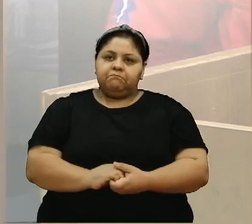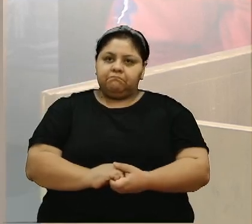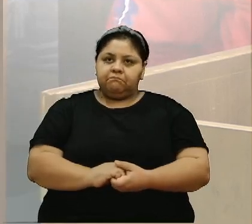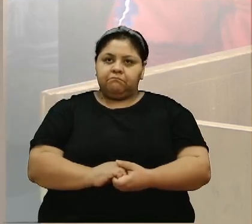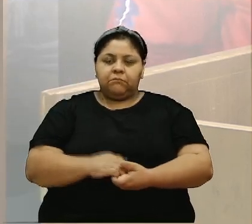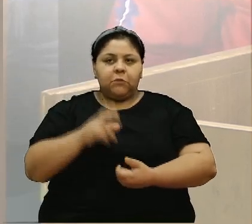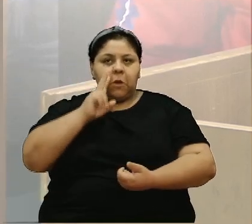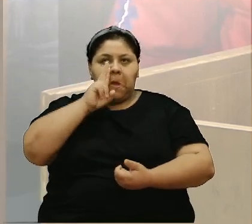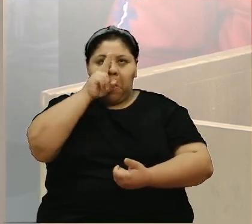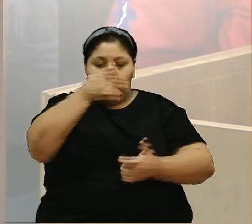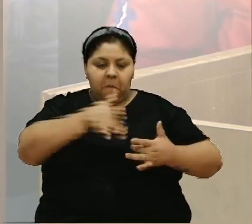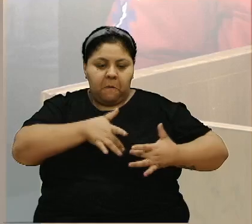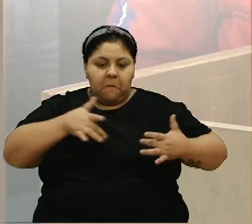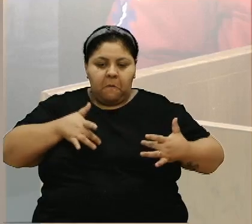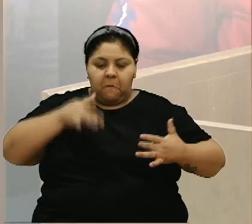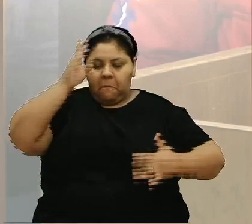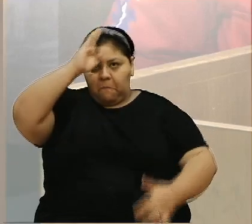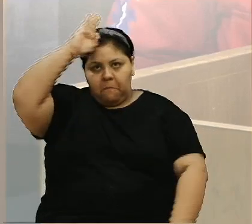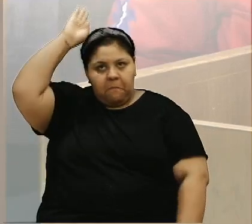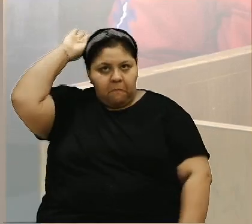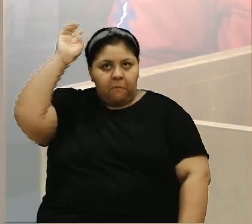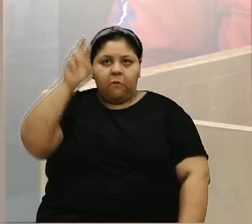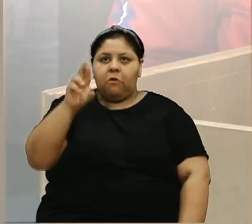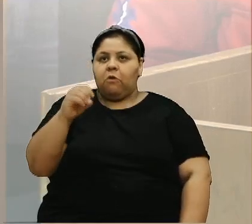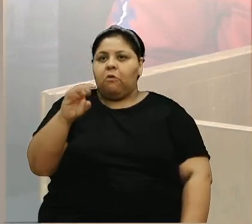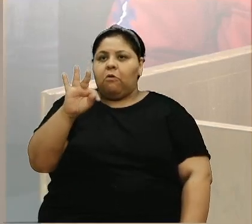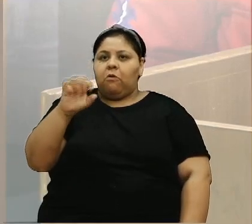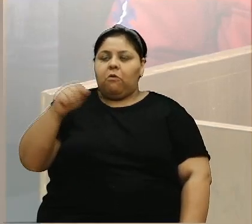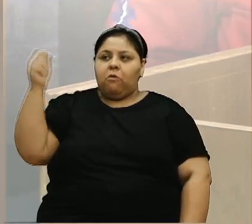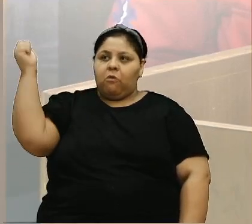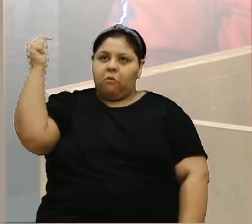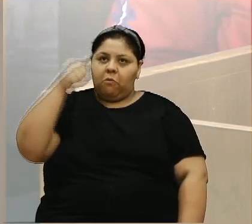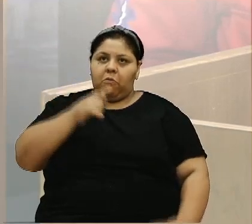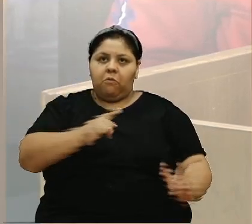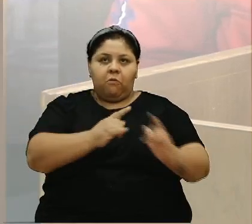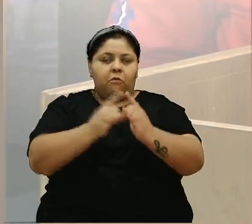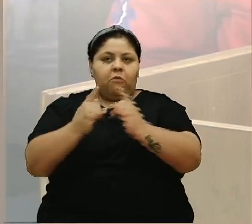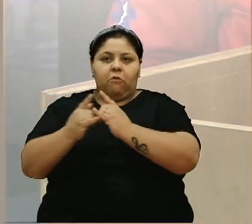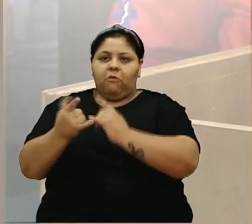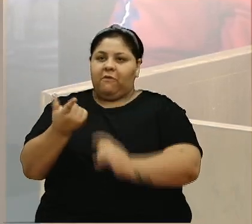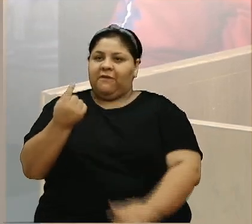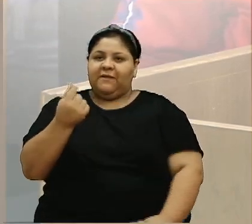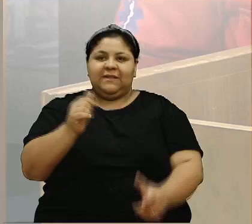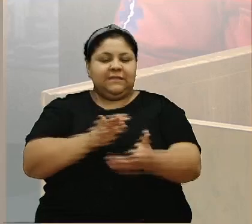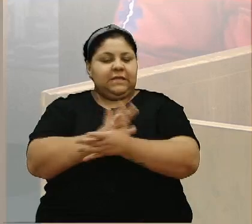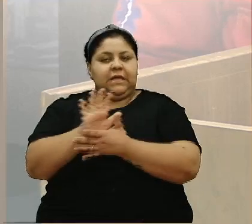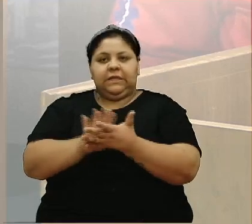Força Auxiliar de Bombeiros Voluntários da Rota do Sol, ela é uma entidade sem fins lucrativos,